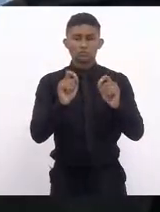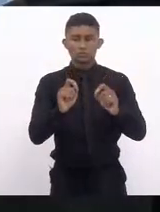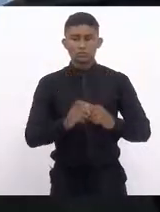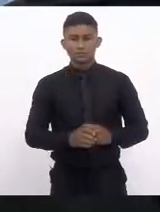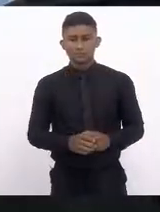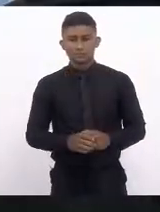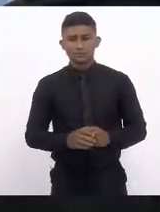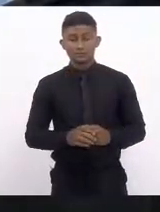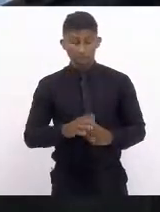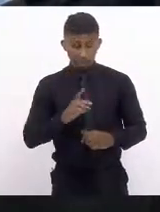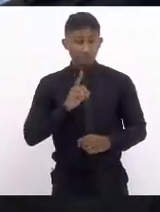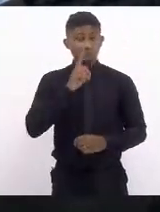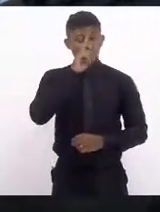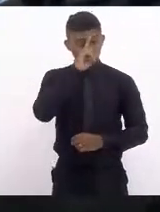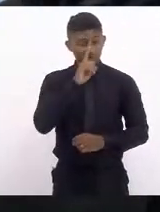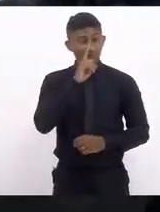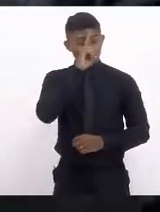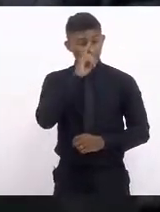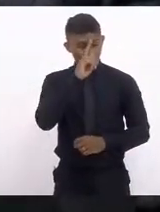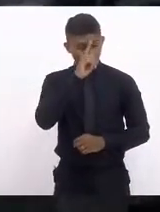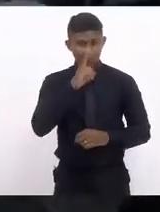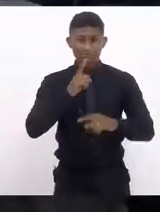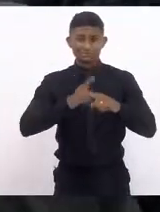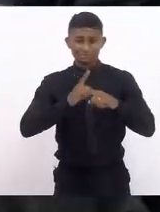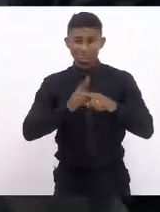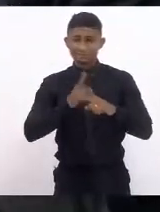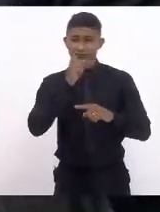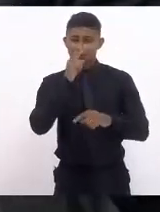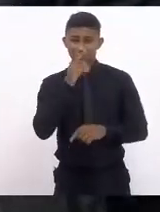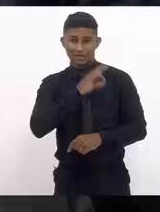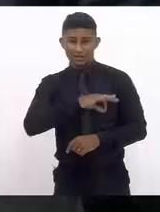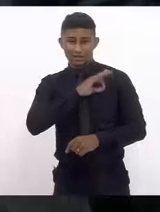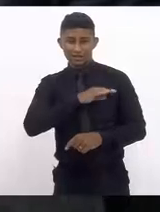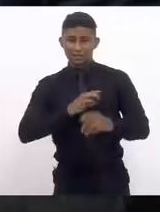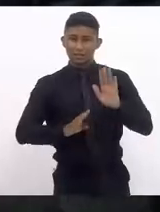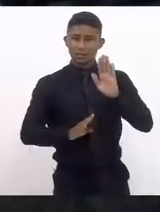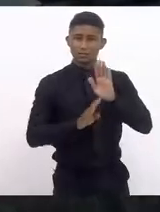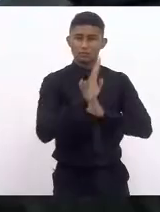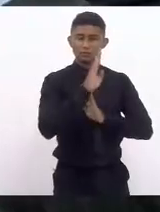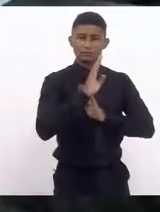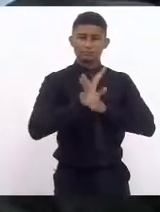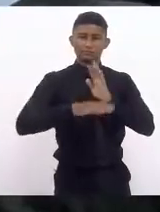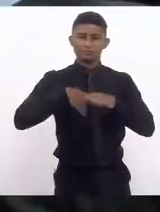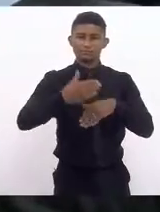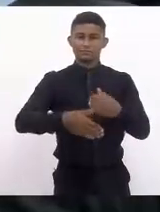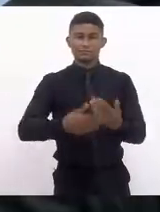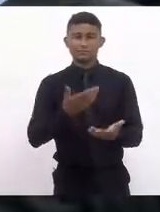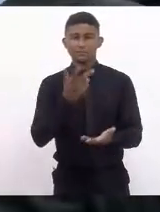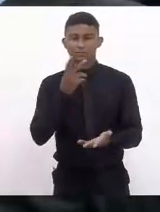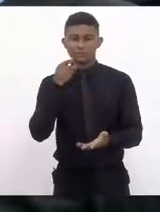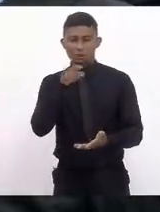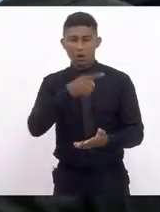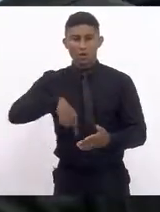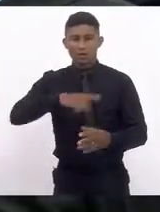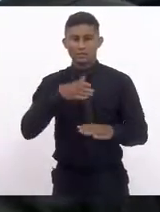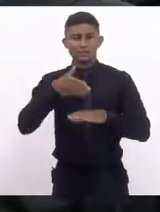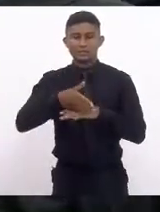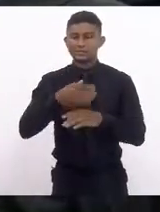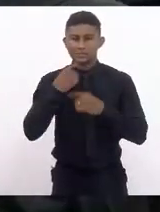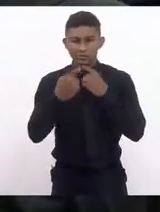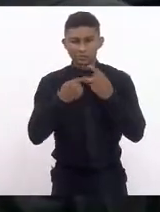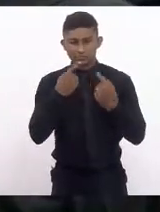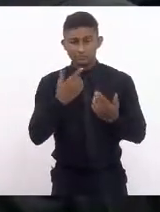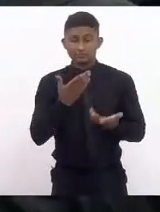o perigo que temos de por conta do aumento salarial não entramos o regime é isso ao a